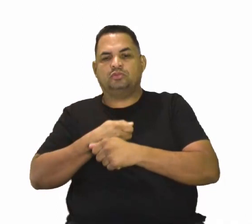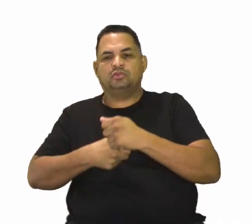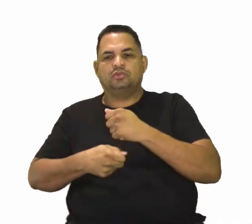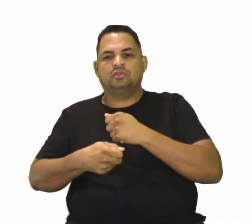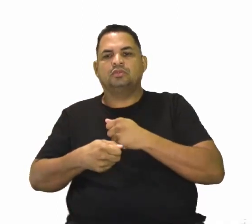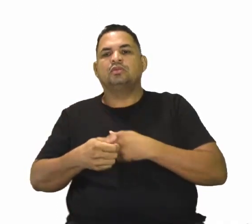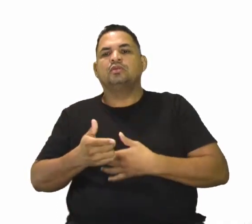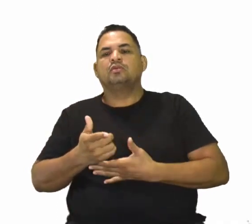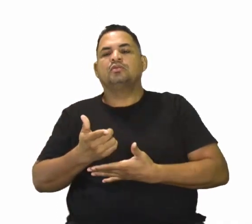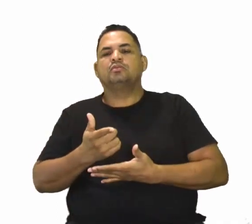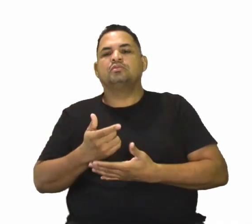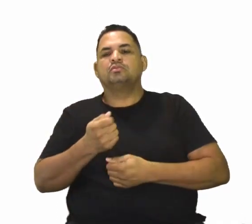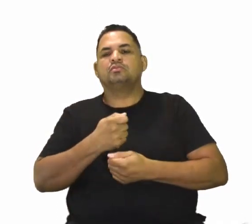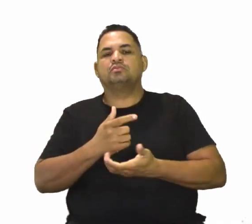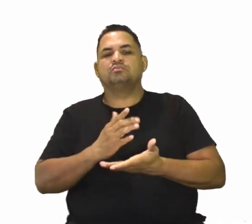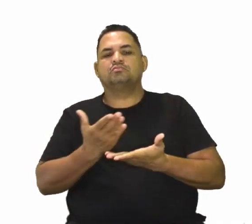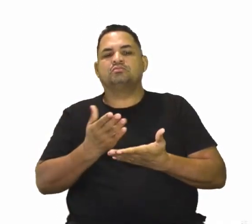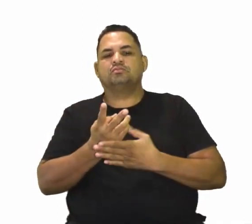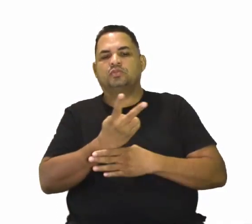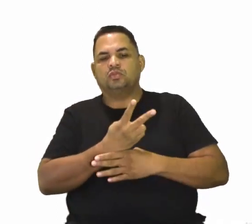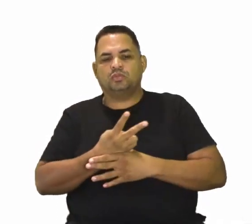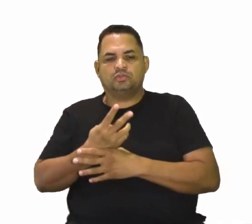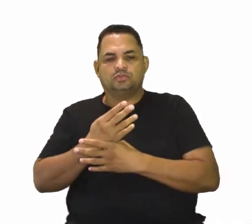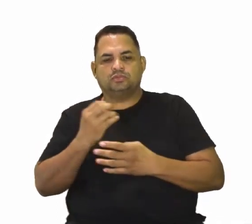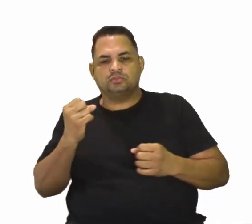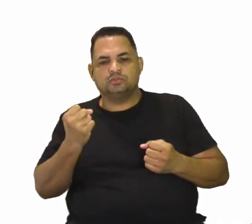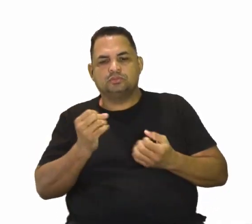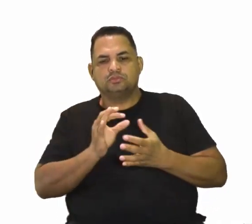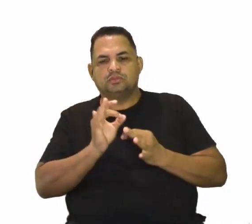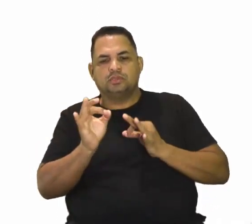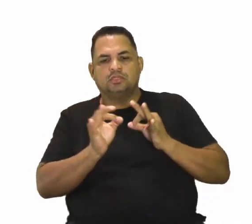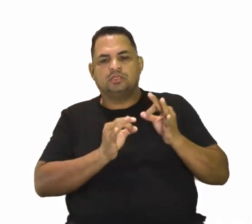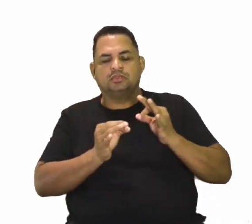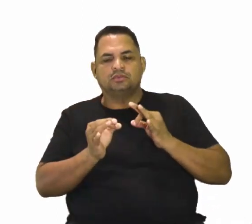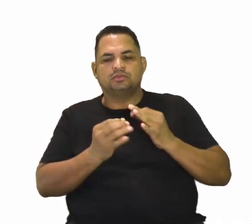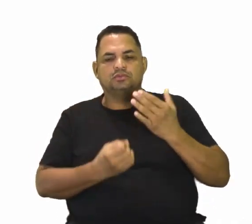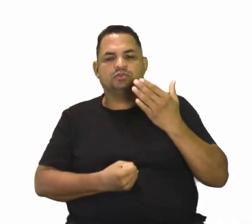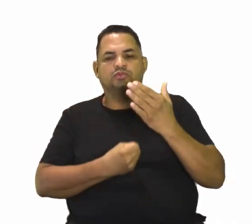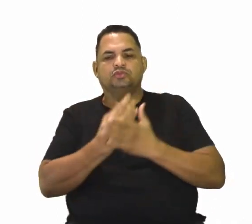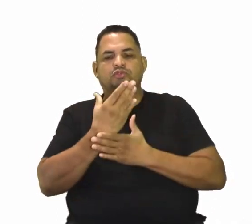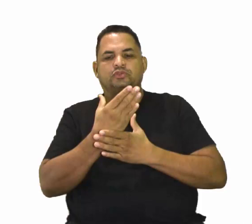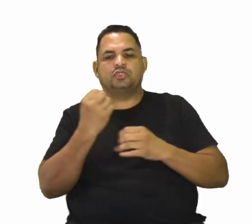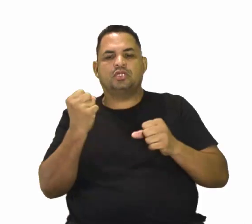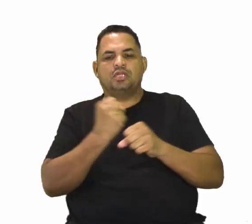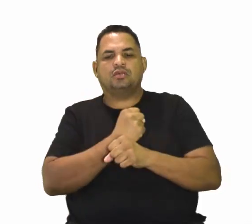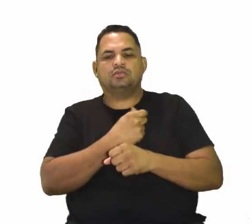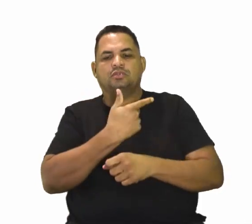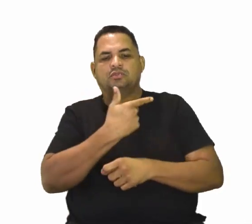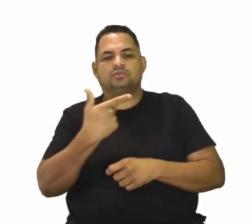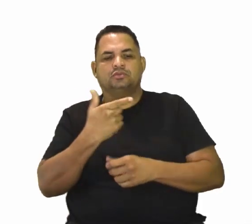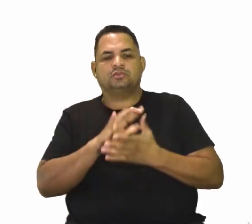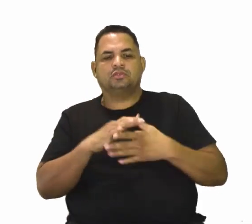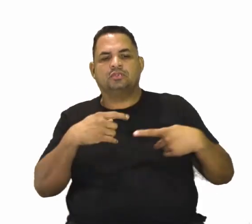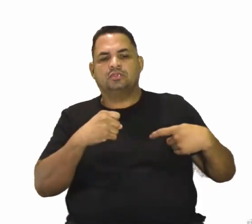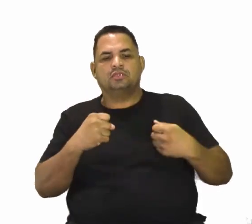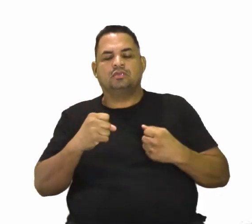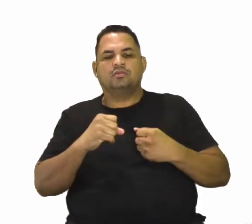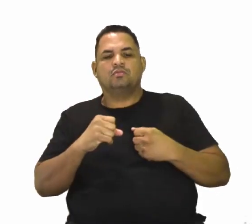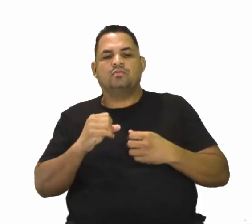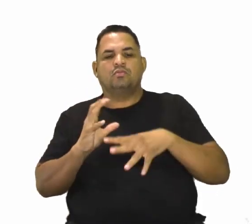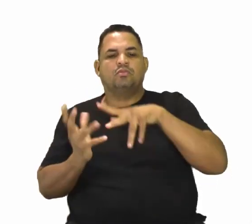Europeia. Busca se reconstituir da Segunda Guerra Mundial, após a Segunda Guerra Mundial, bem